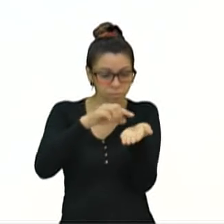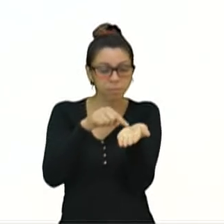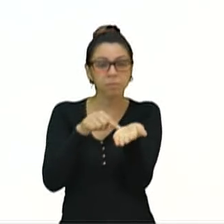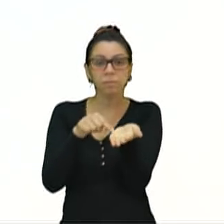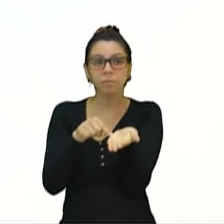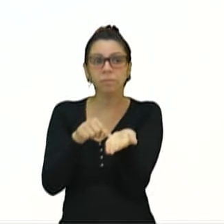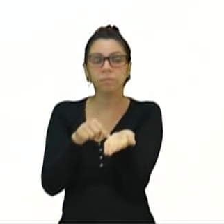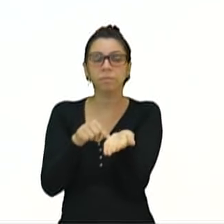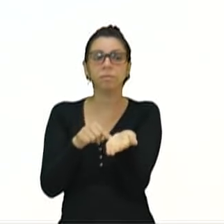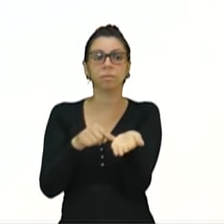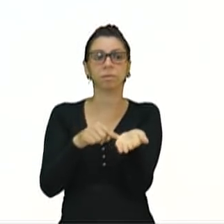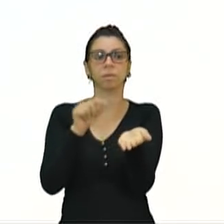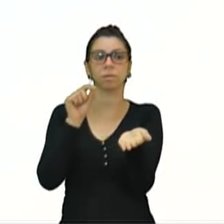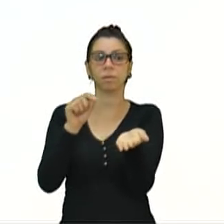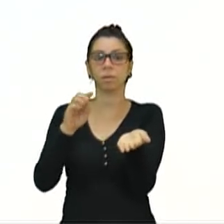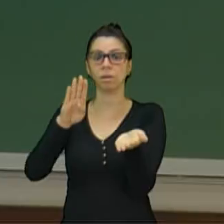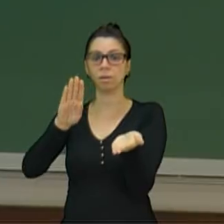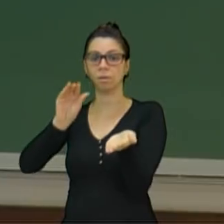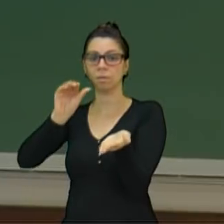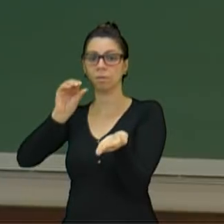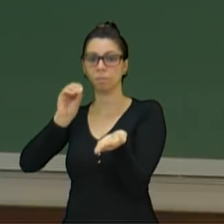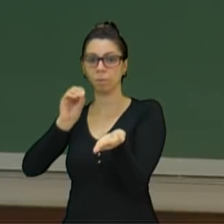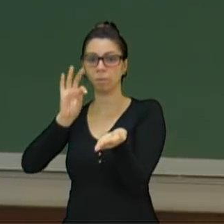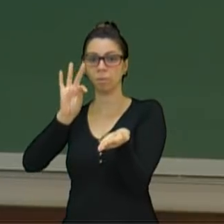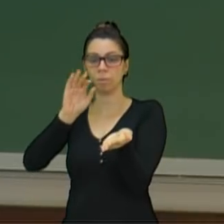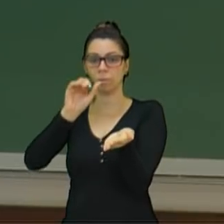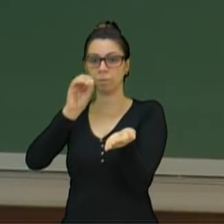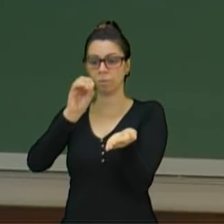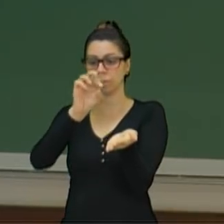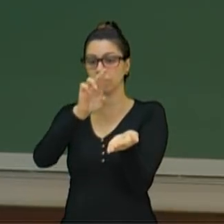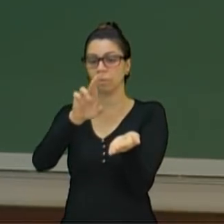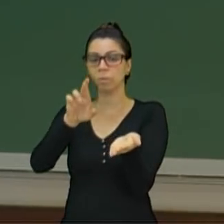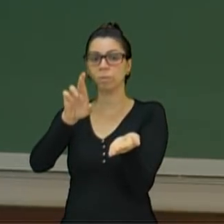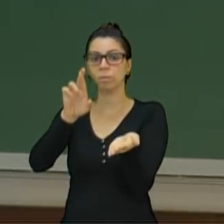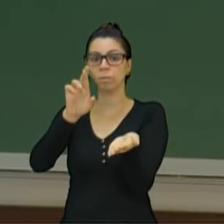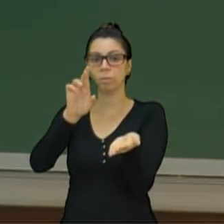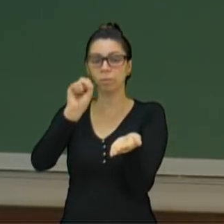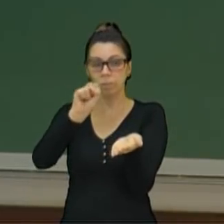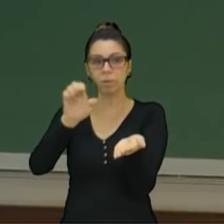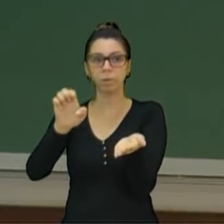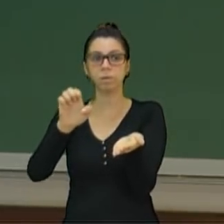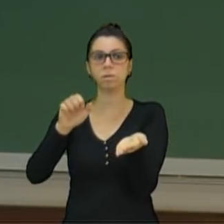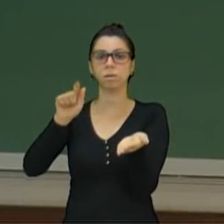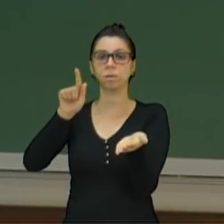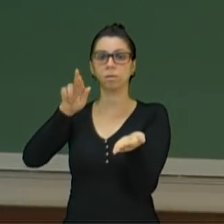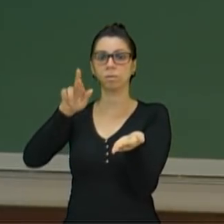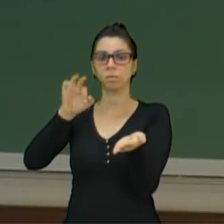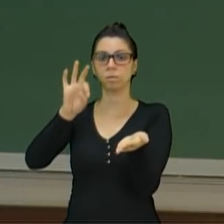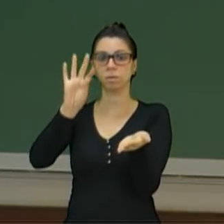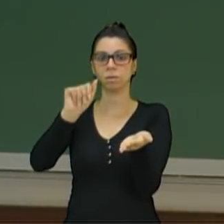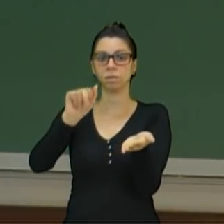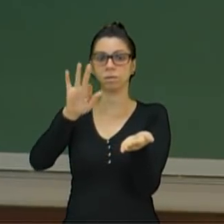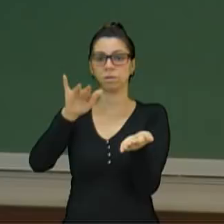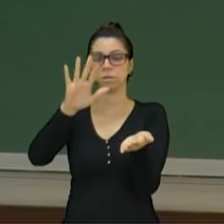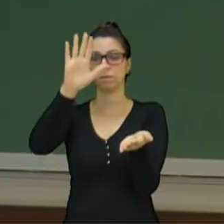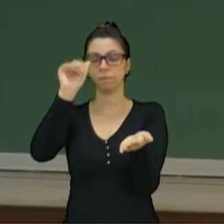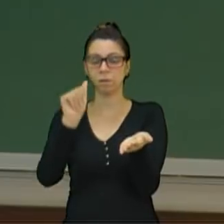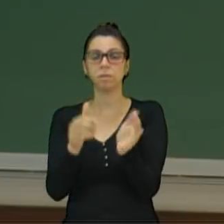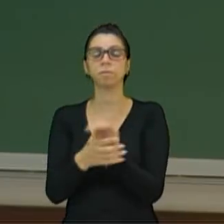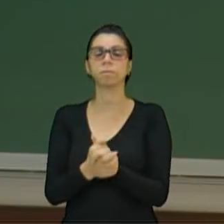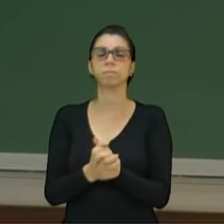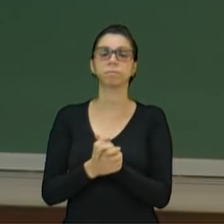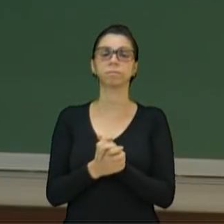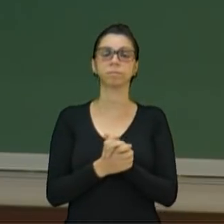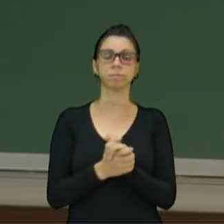de botões gustativos. E nesses botões gustativos, nós encontramos estruturas bem menores,